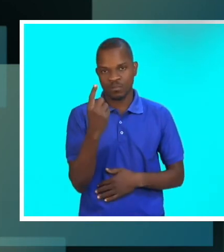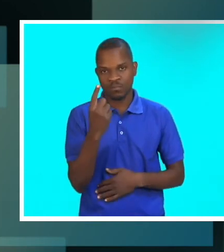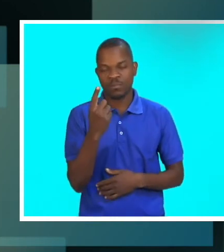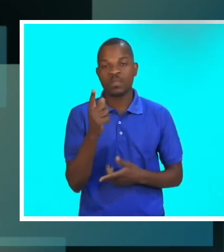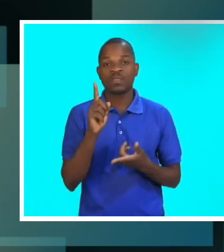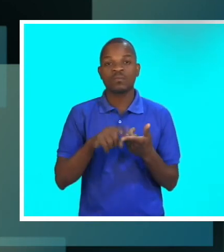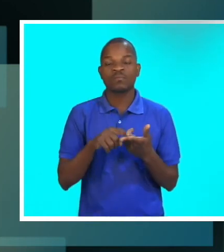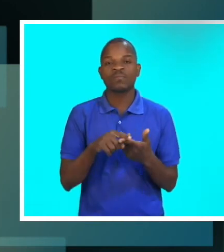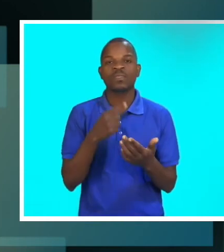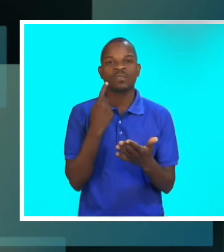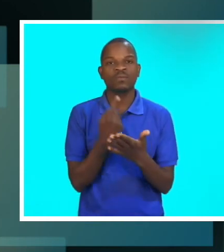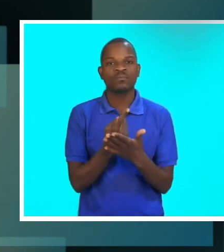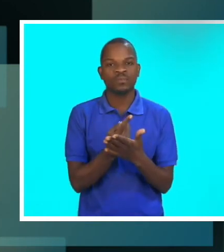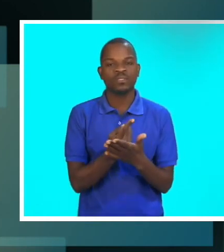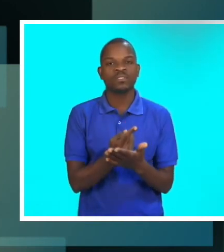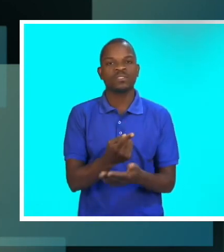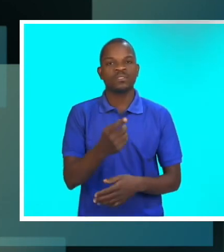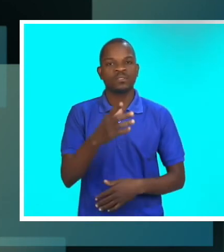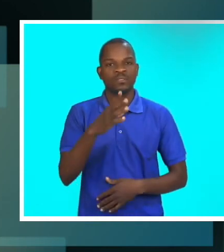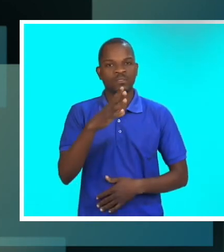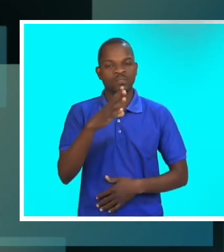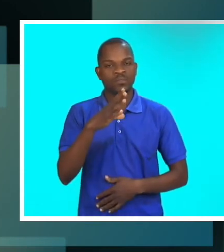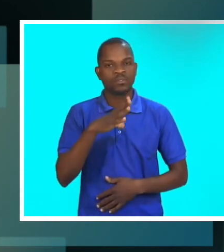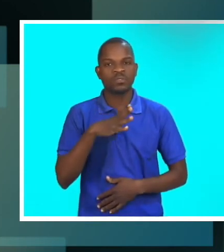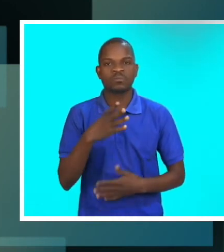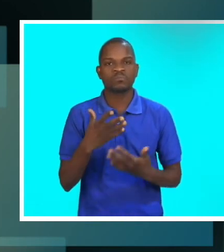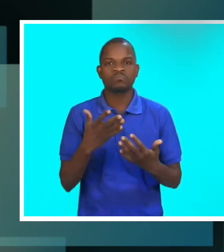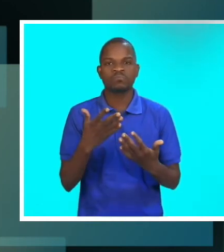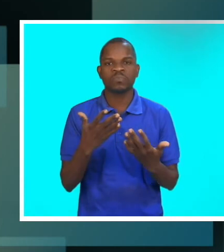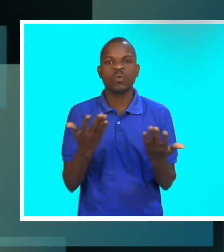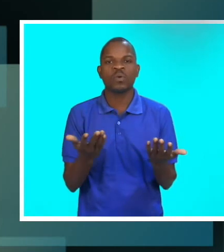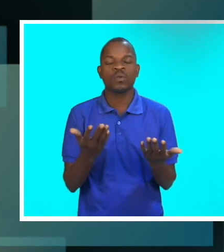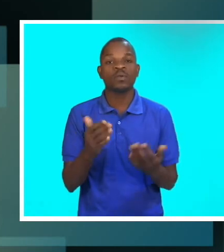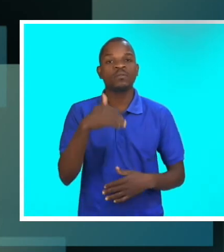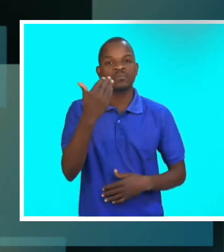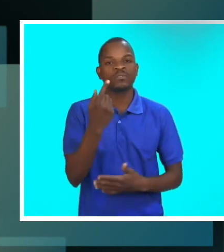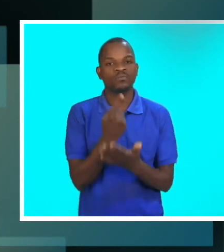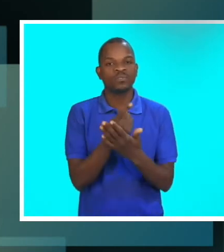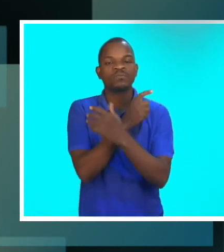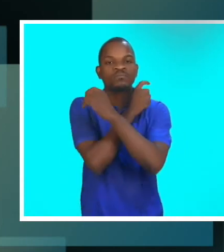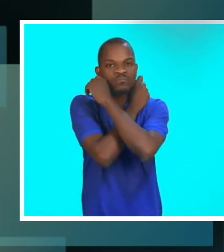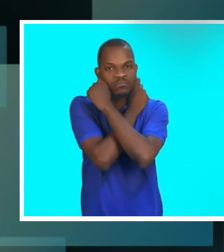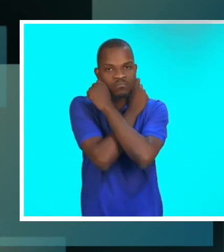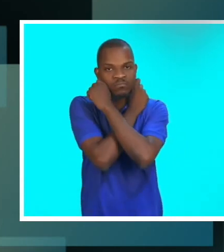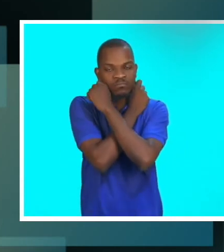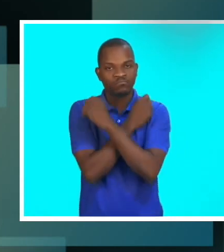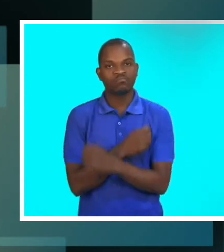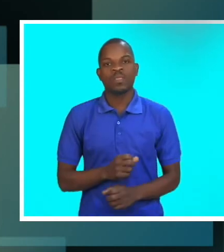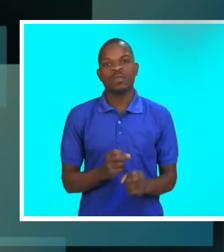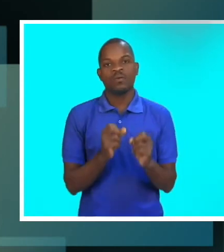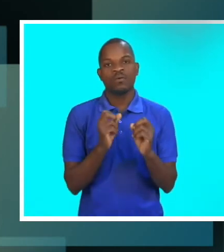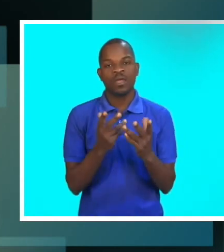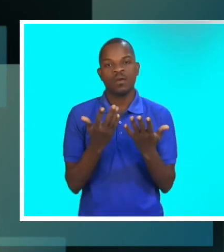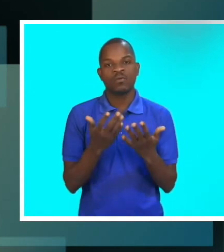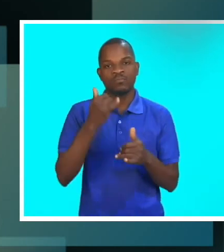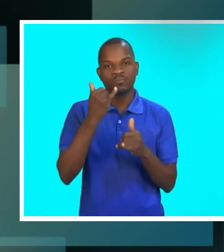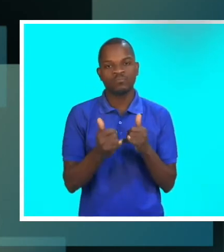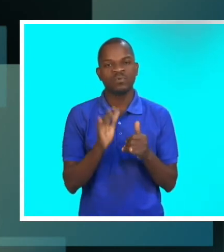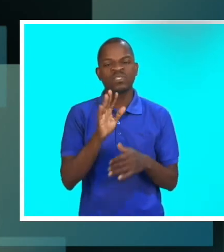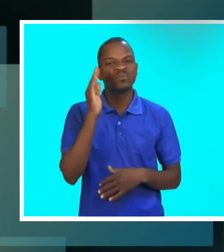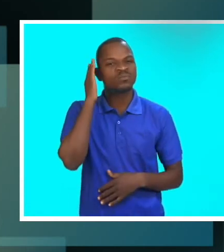e depois é que pode haver a firmização. Sim, para terminar mesmo. Como é o nome, Tiago?